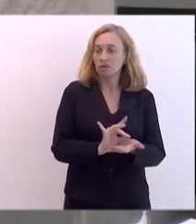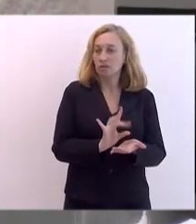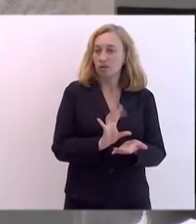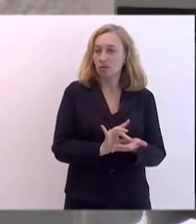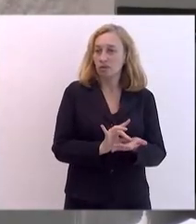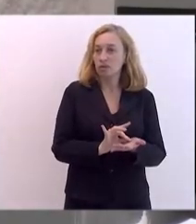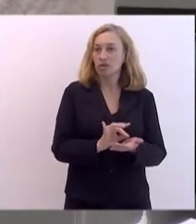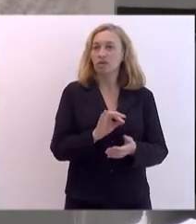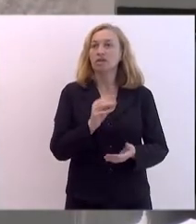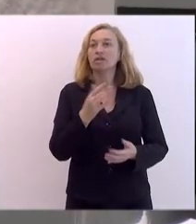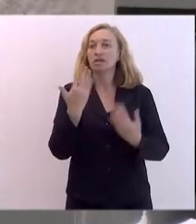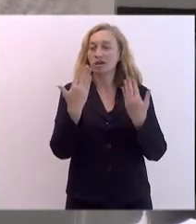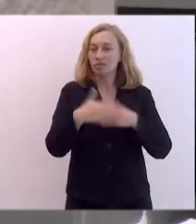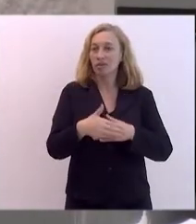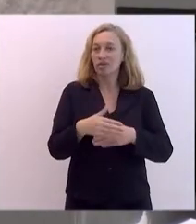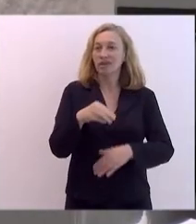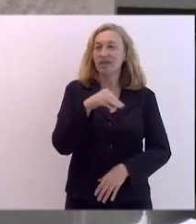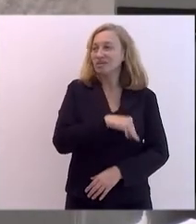série. Portanto,